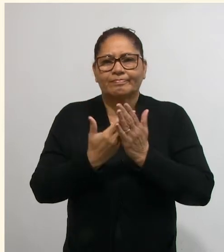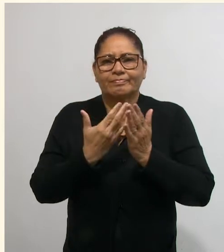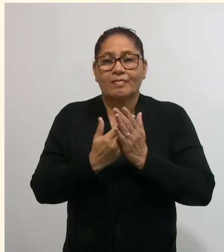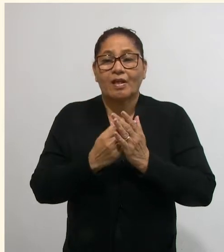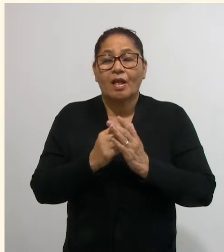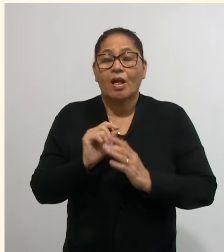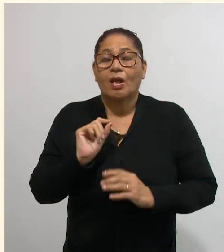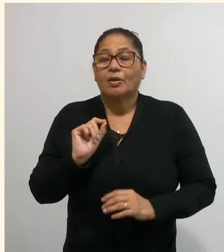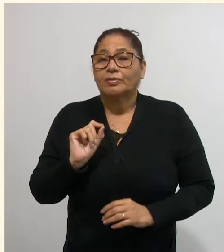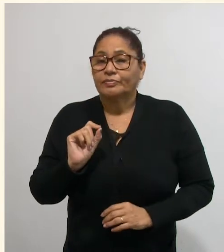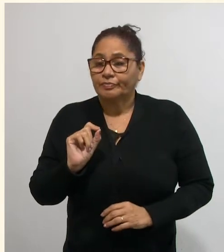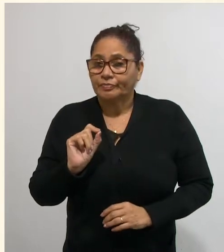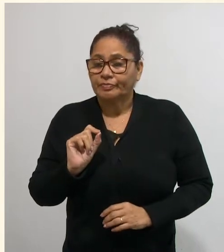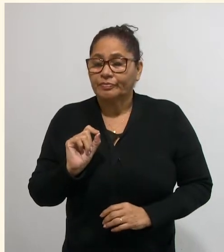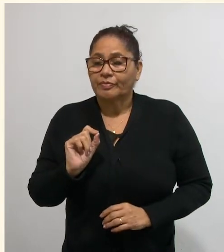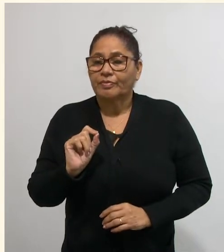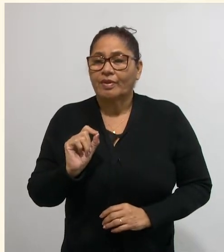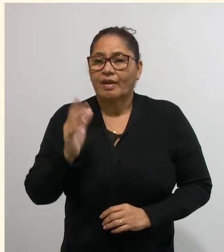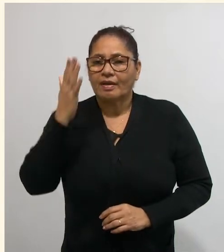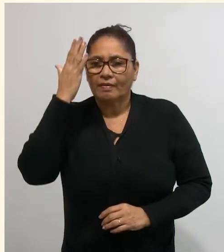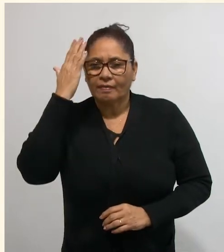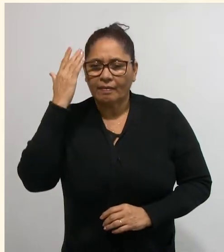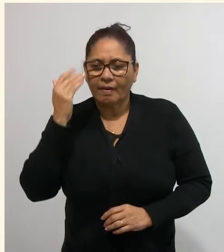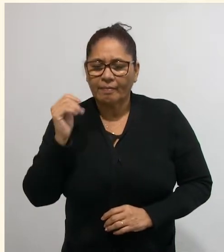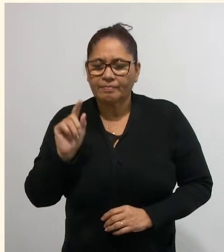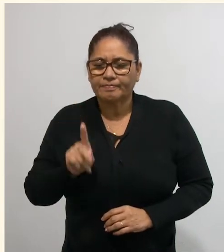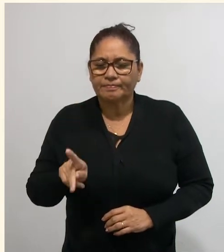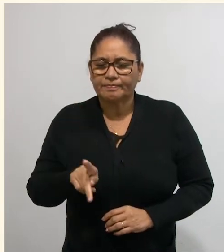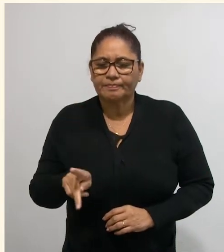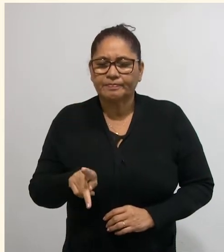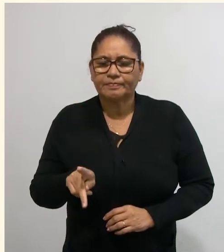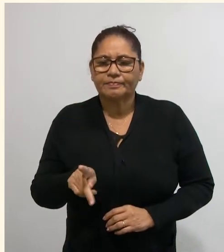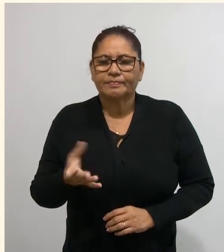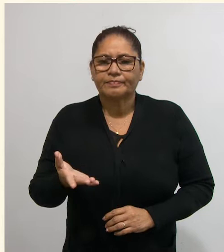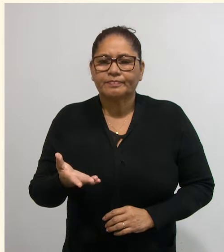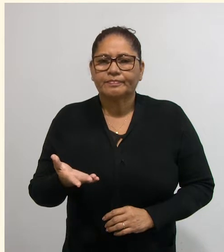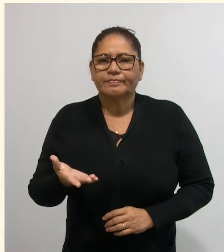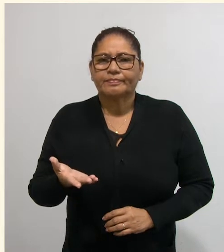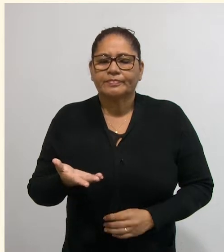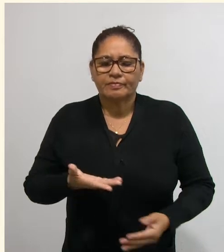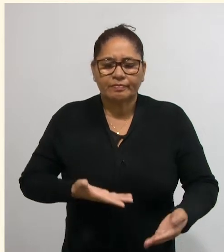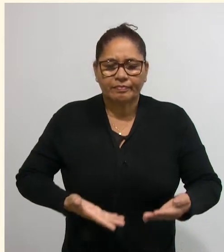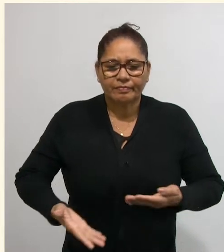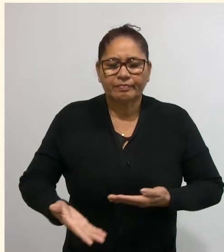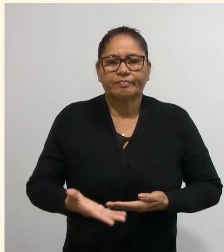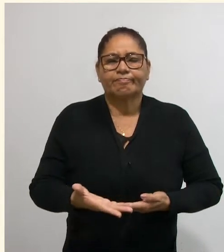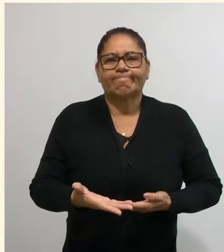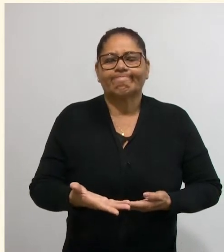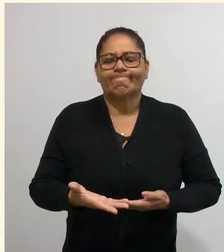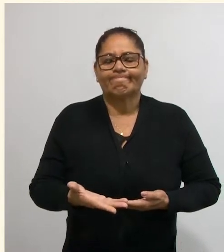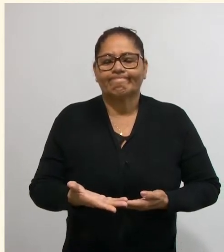está relacionado, nosso trabalho docente está relacionado com essas duas grandes